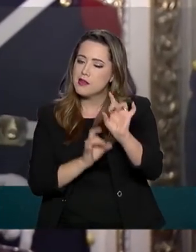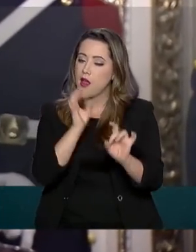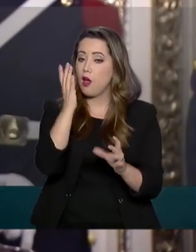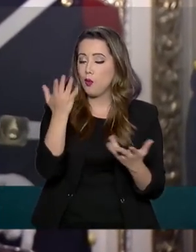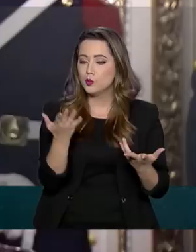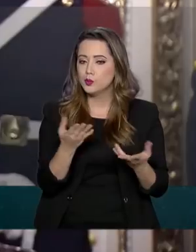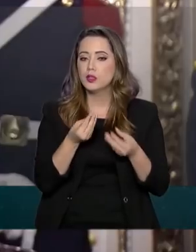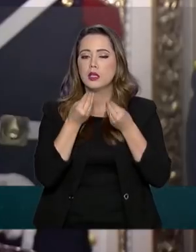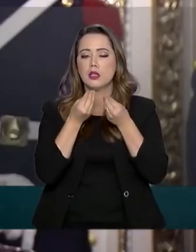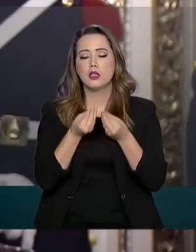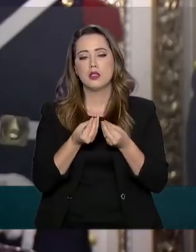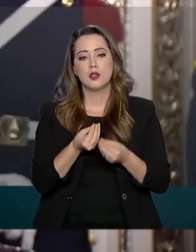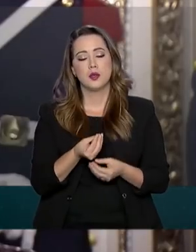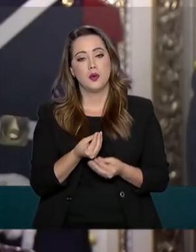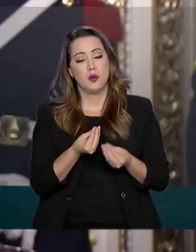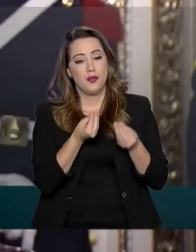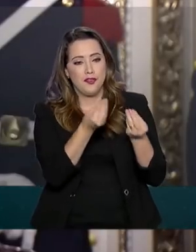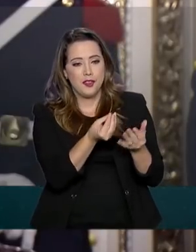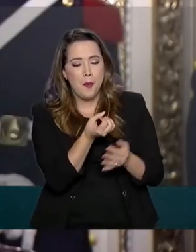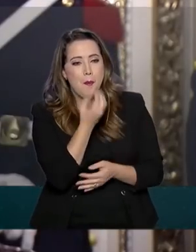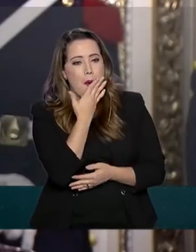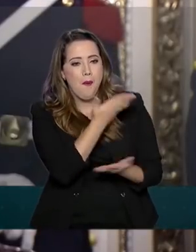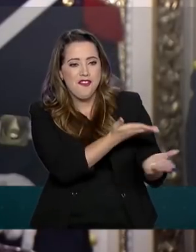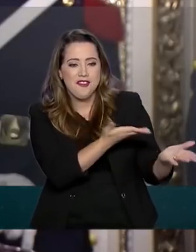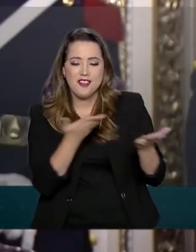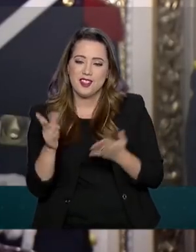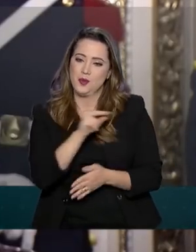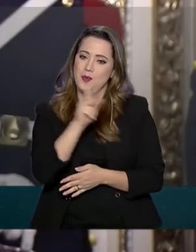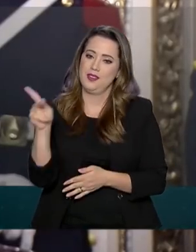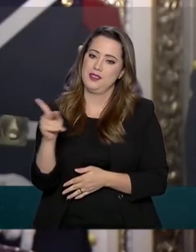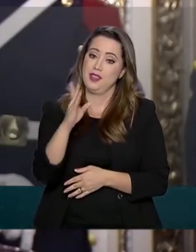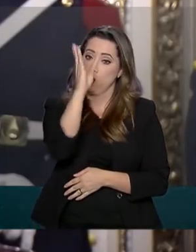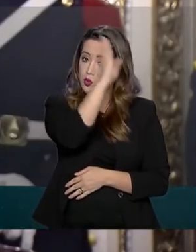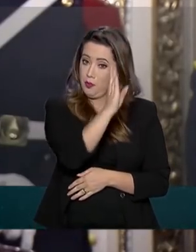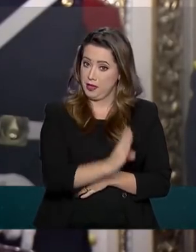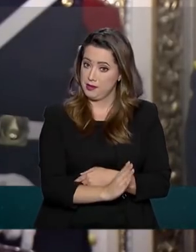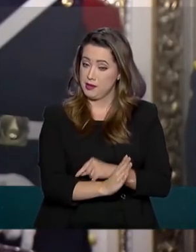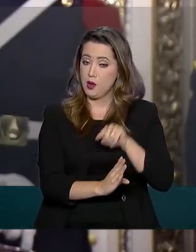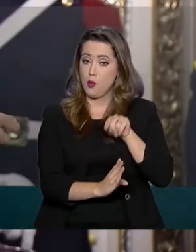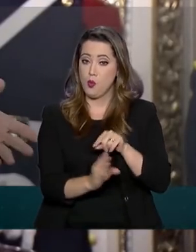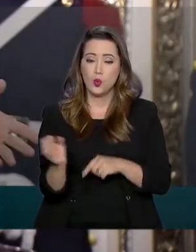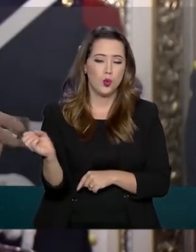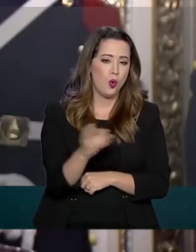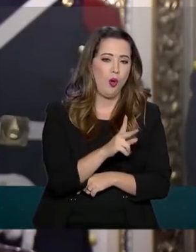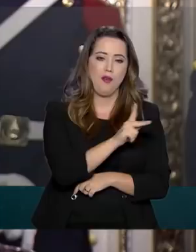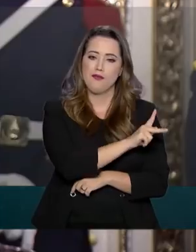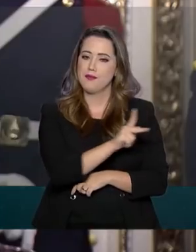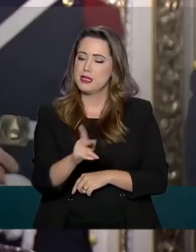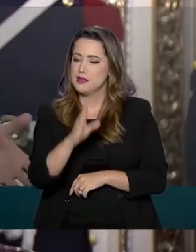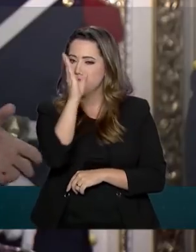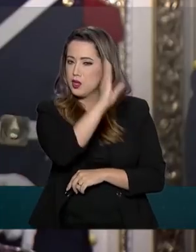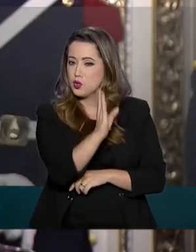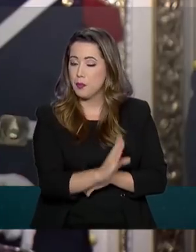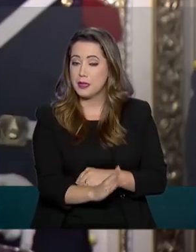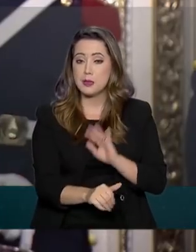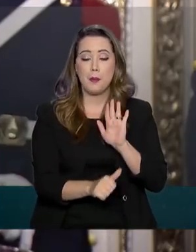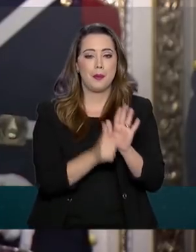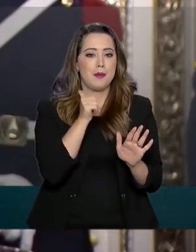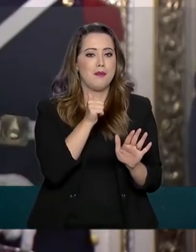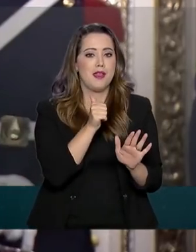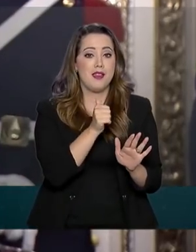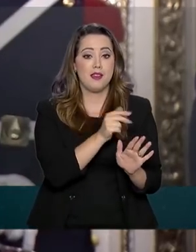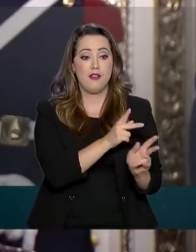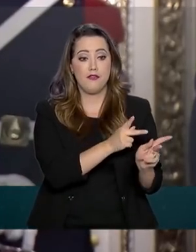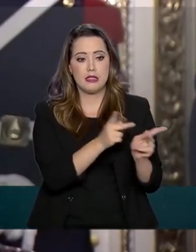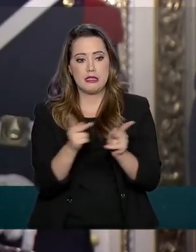Dando as boas-vindas ao presidente do Brasil, ao novo presidente do Brasil, na sua primeira visita de Estado e sua